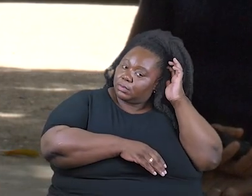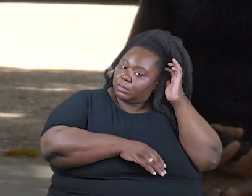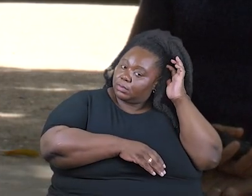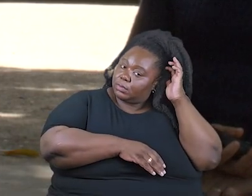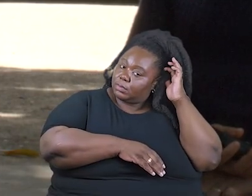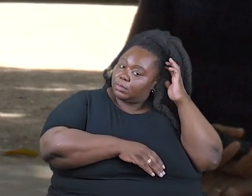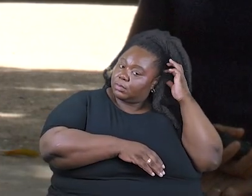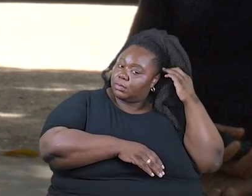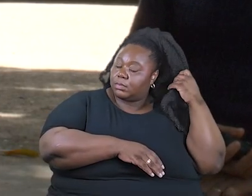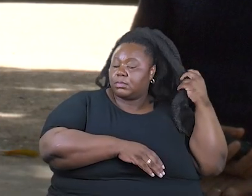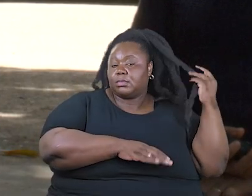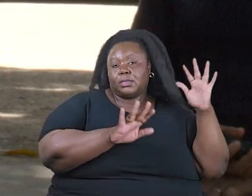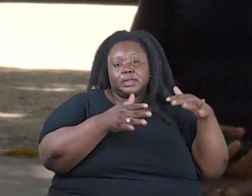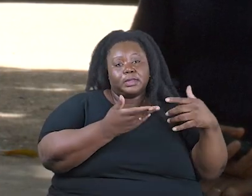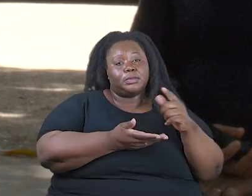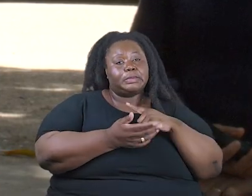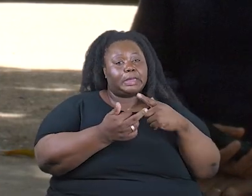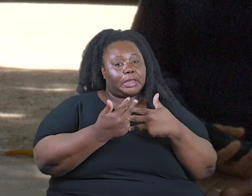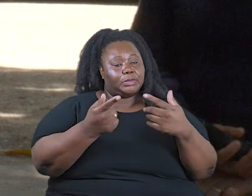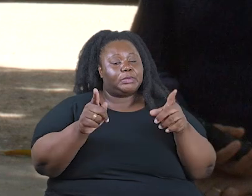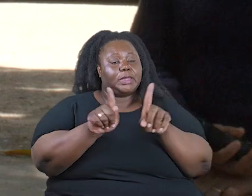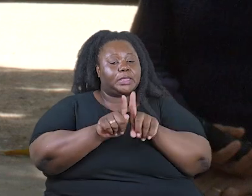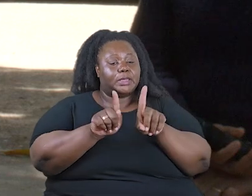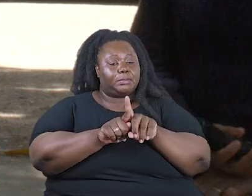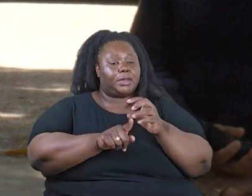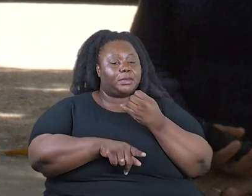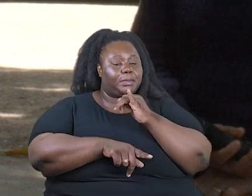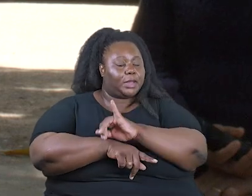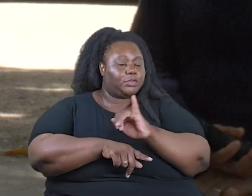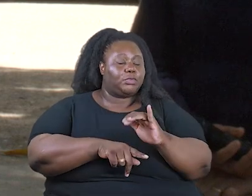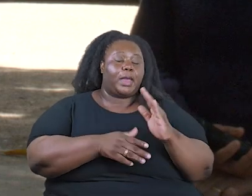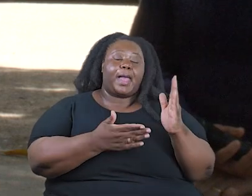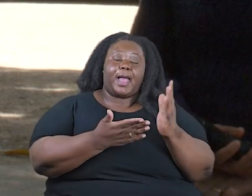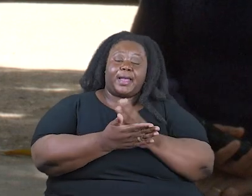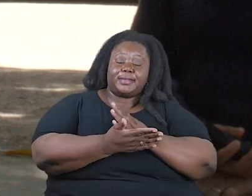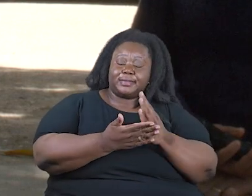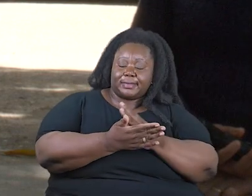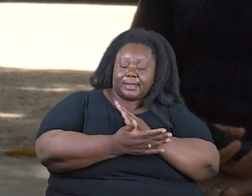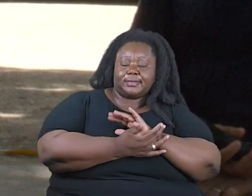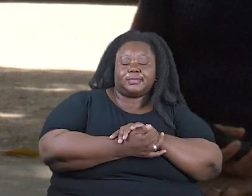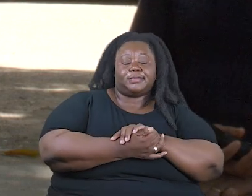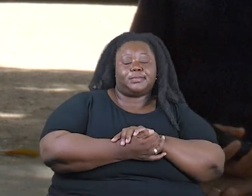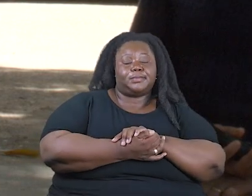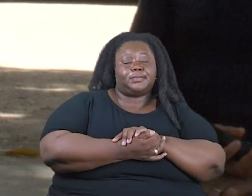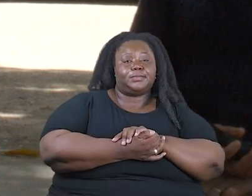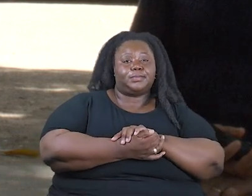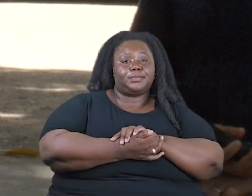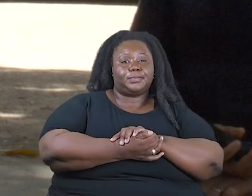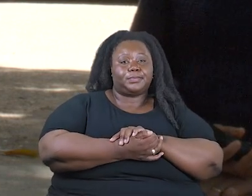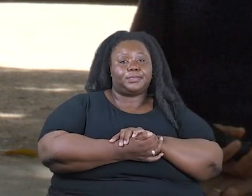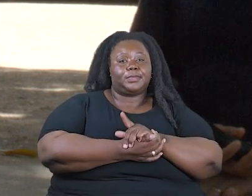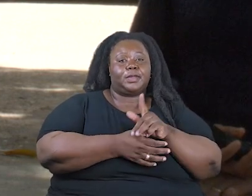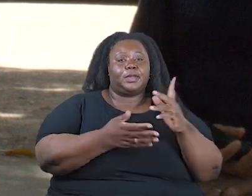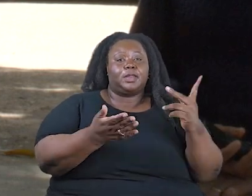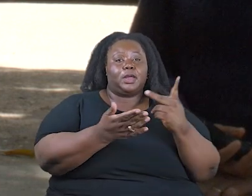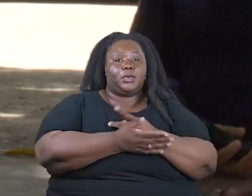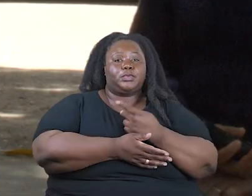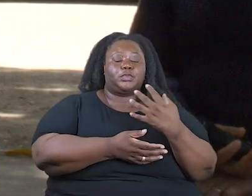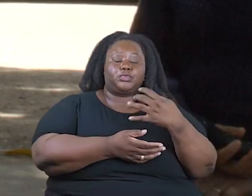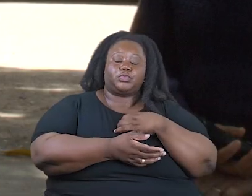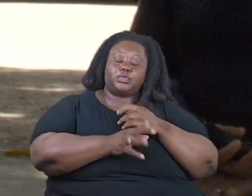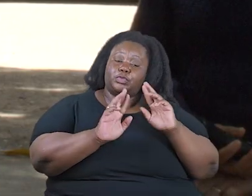Então, tem essas coisas também para a instituição, que às vezes a instituição ela funciona de uma